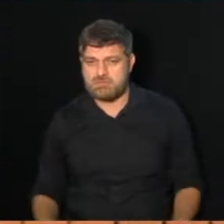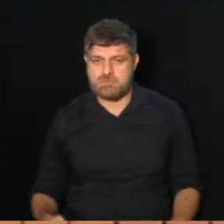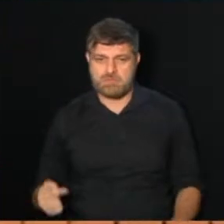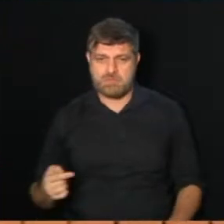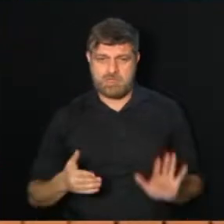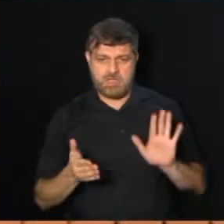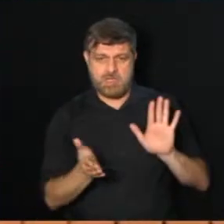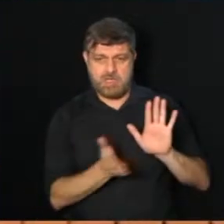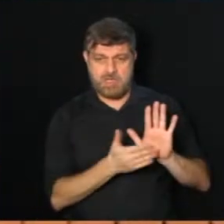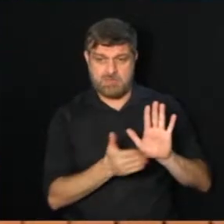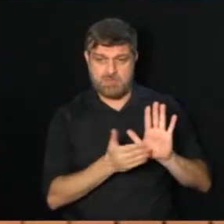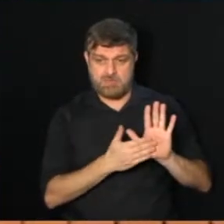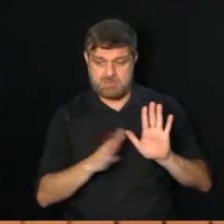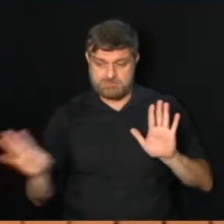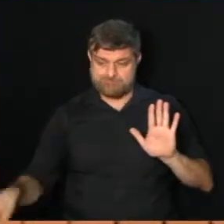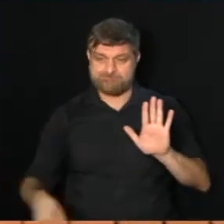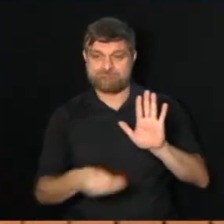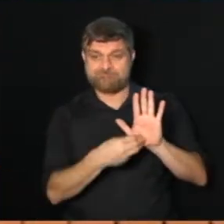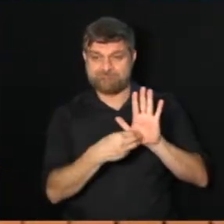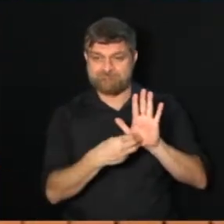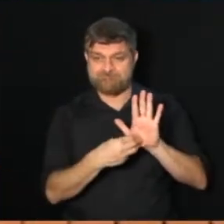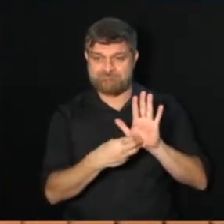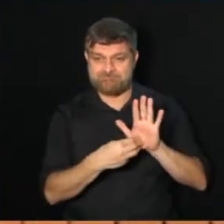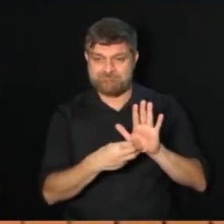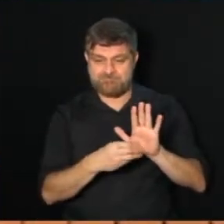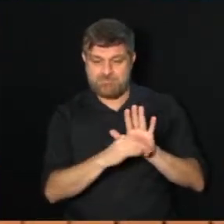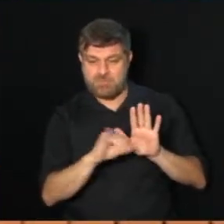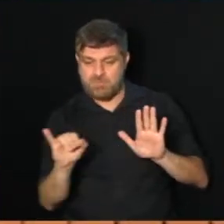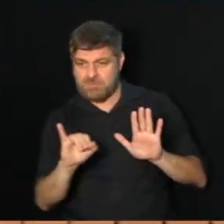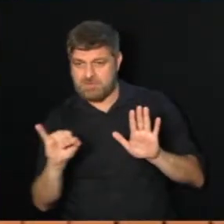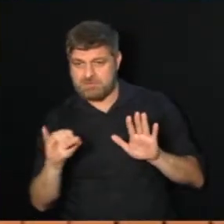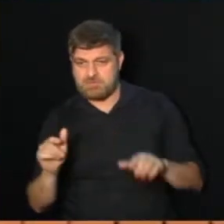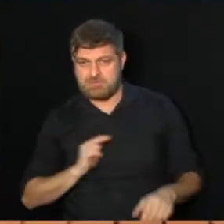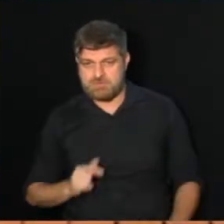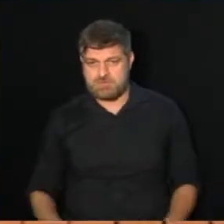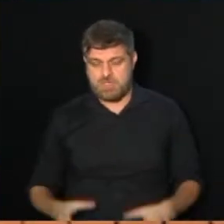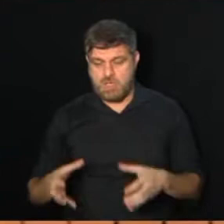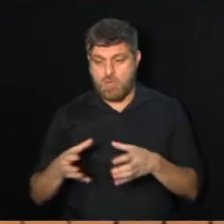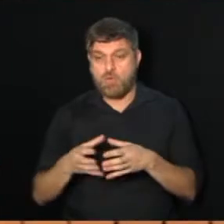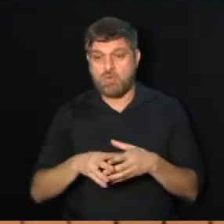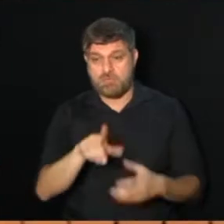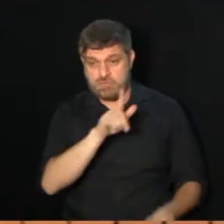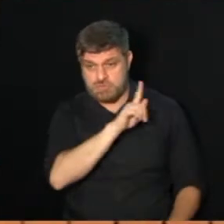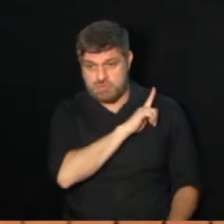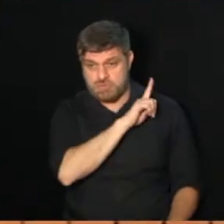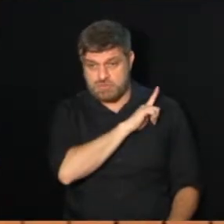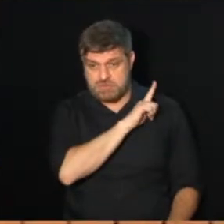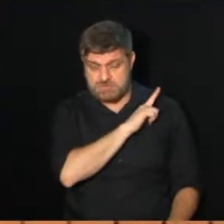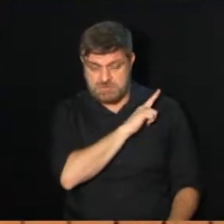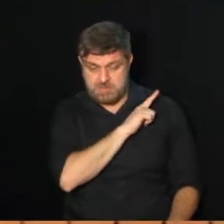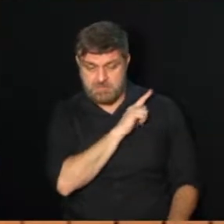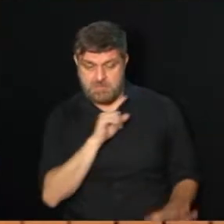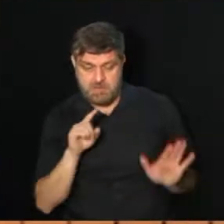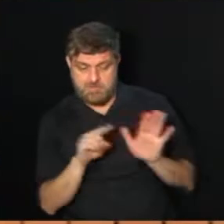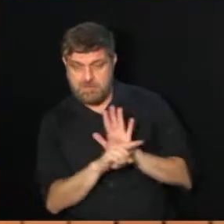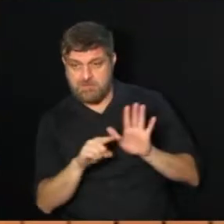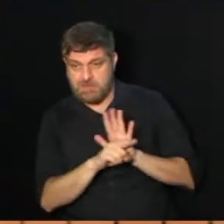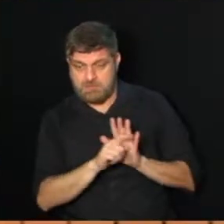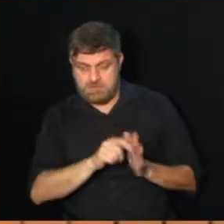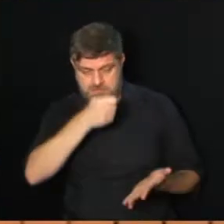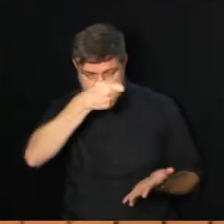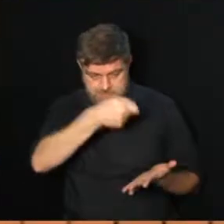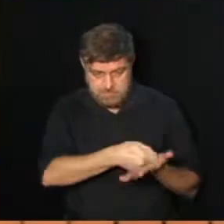proposta do Mariante pudesse a gente criar mais um inciso. Ficaria a Comissão de Gestão, órgão consultivo deliberativo